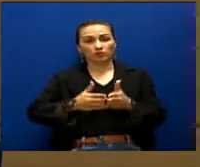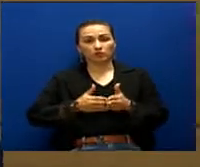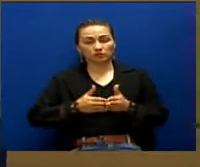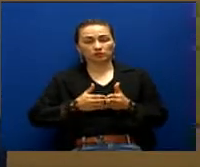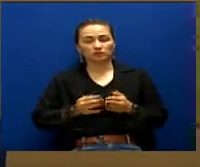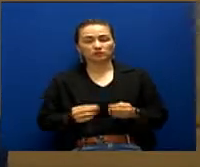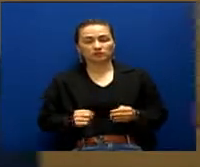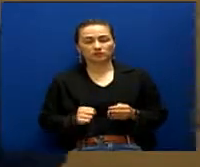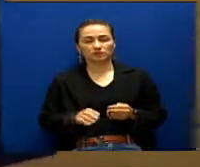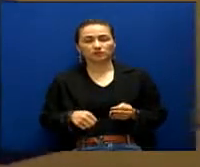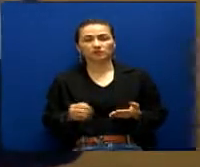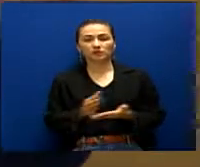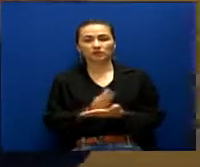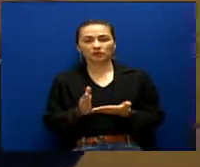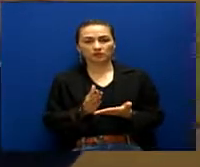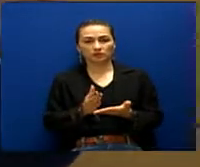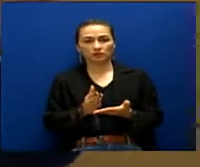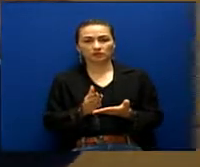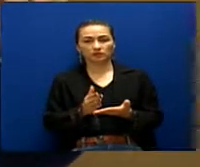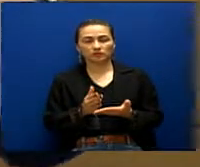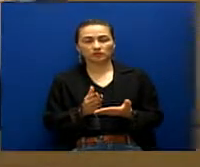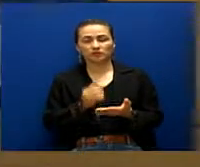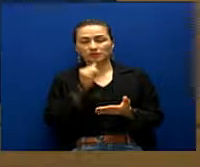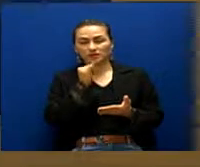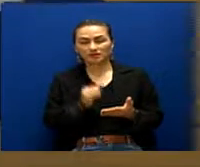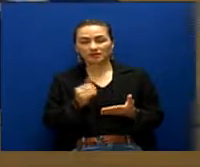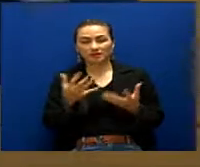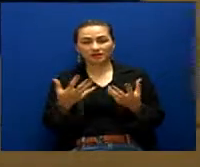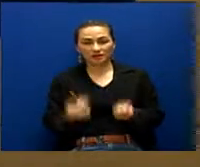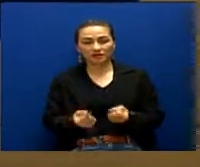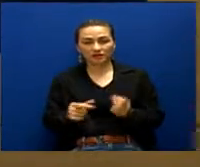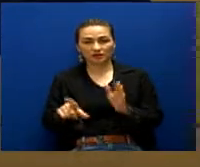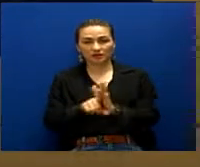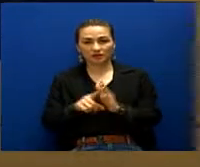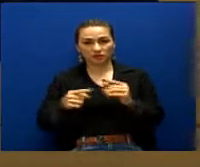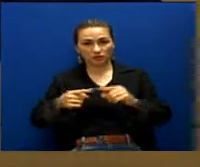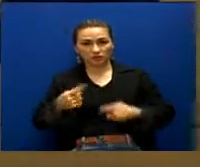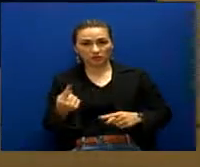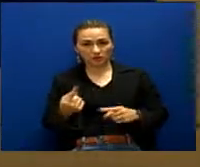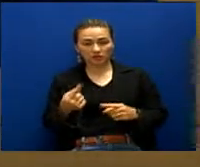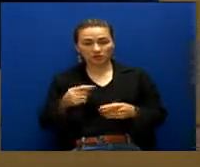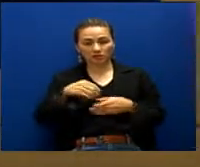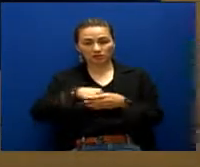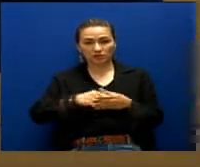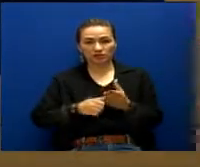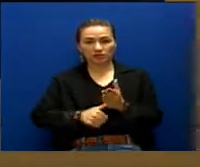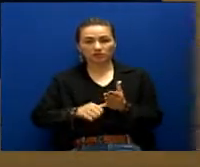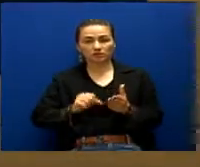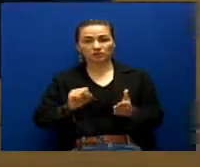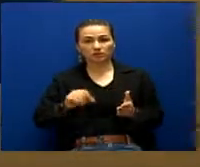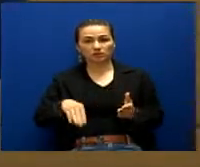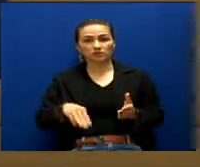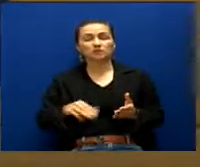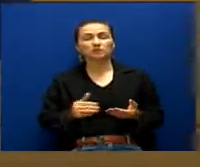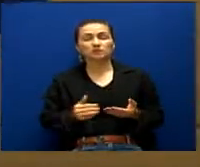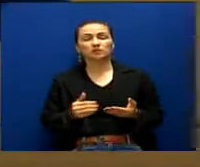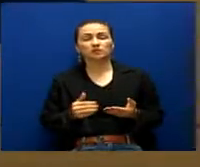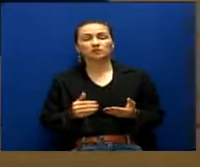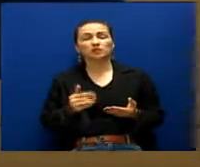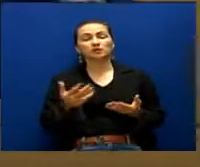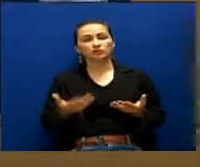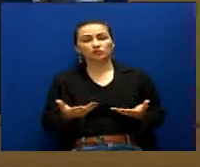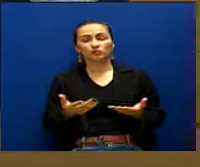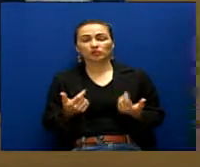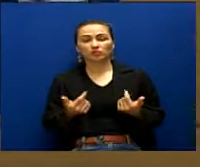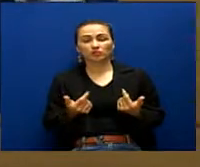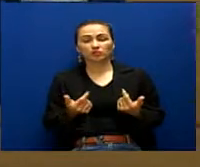parecer, a emenda fica arquivada. Quem não concordar e se manifestar... E querem debater a emenda? A emenda vai para votação